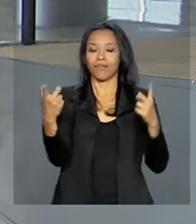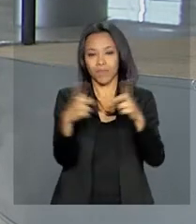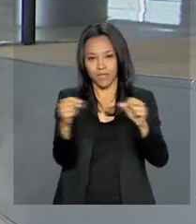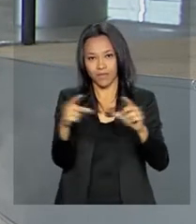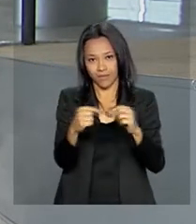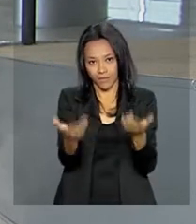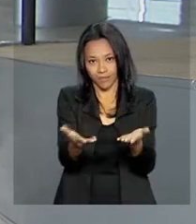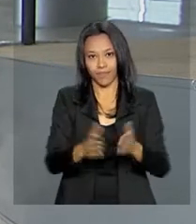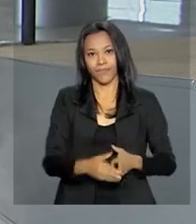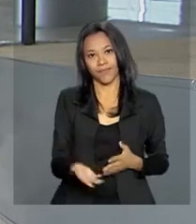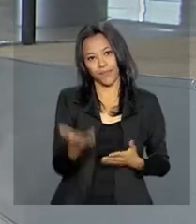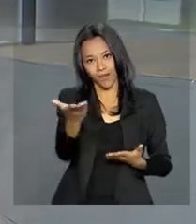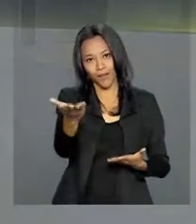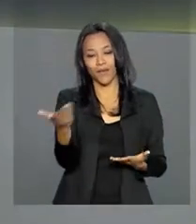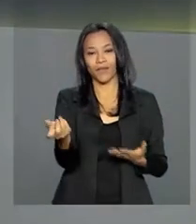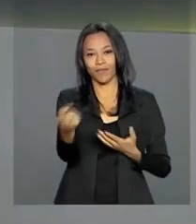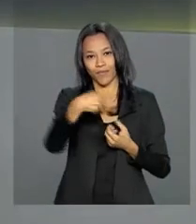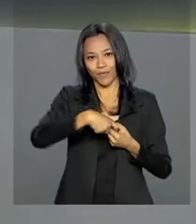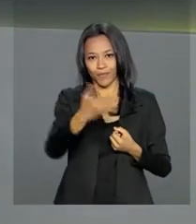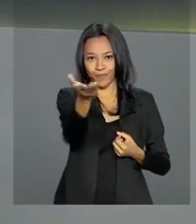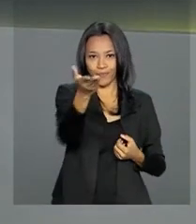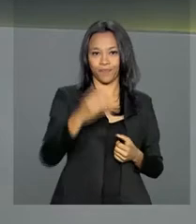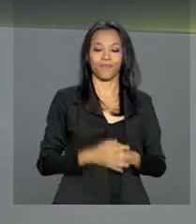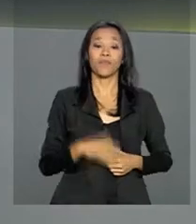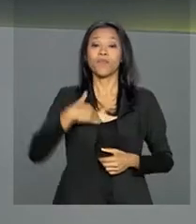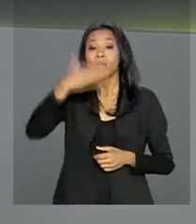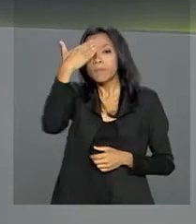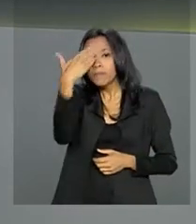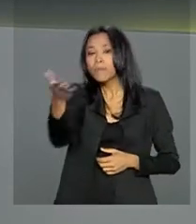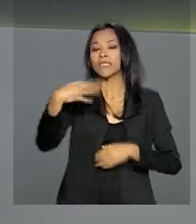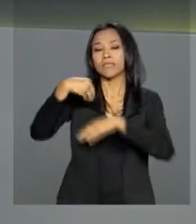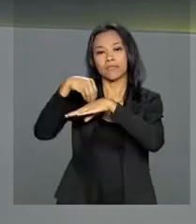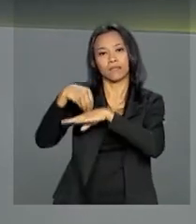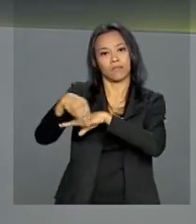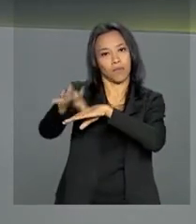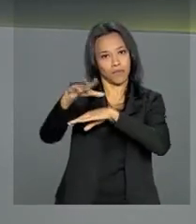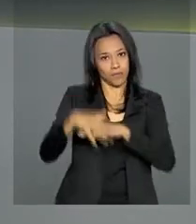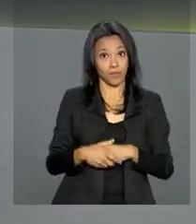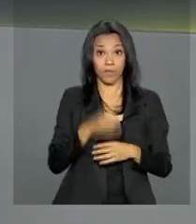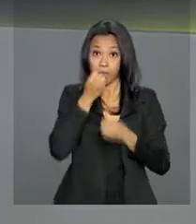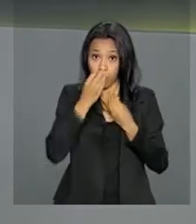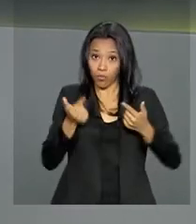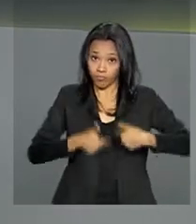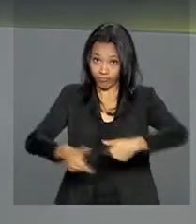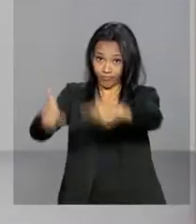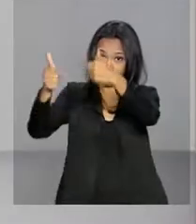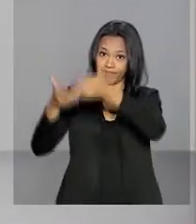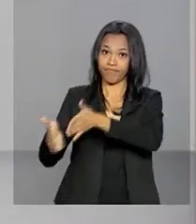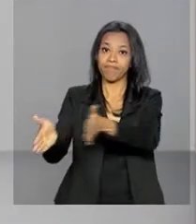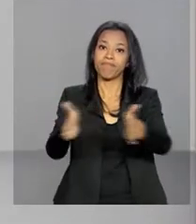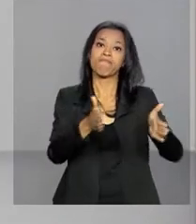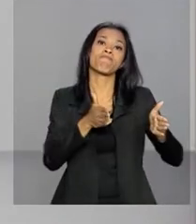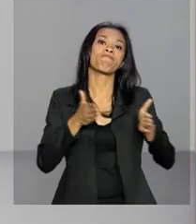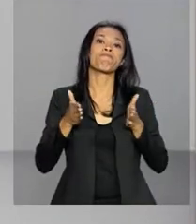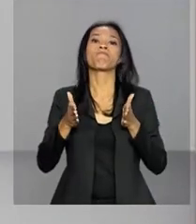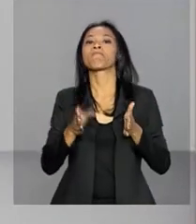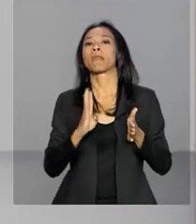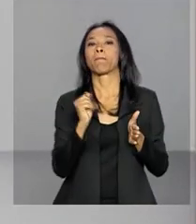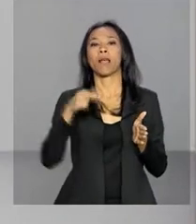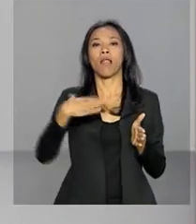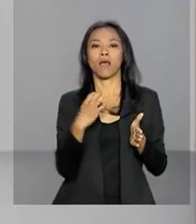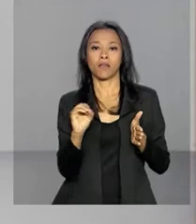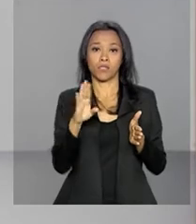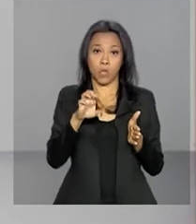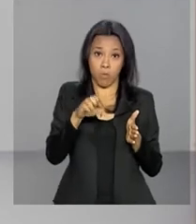Brasília. Eu volto com você no estúdio, Renata. Obrigada, Ney, pelas suas informações. Bom trabalho para você. E a balança comercial